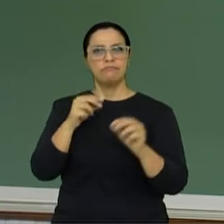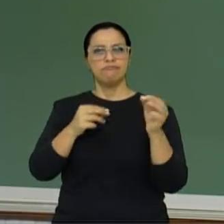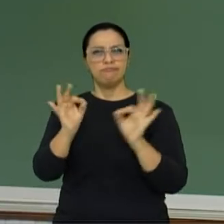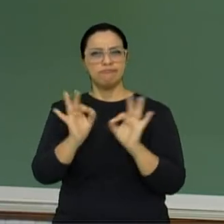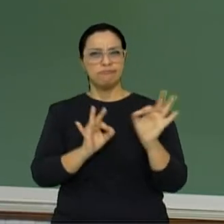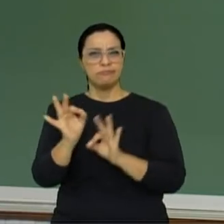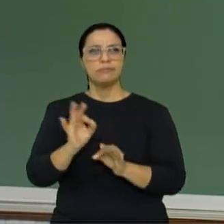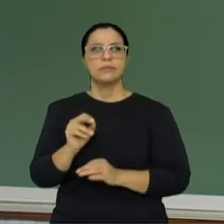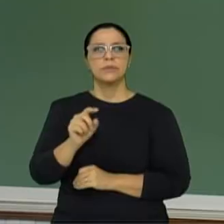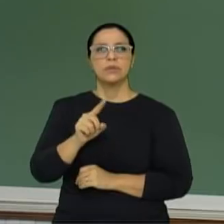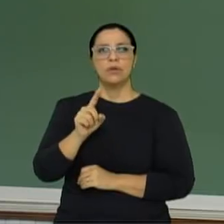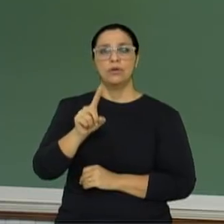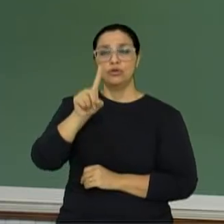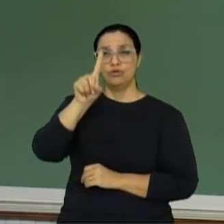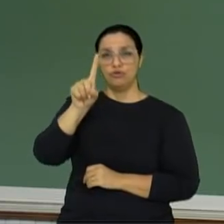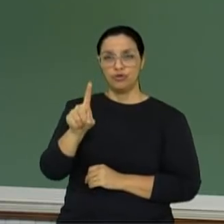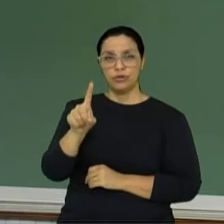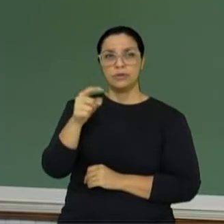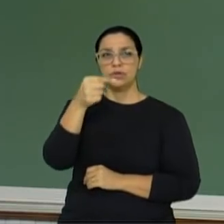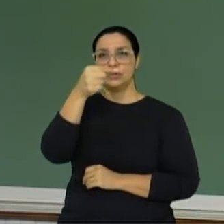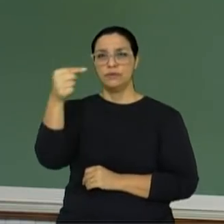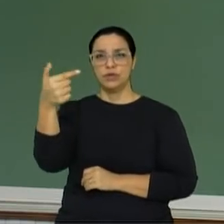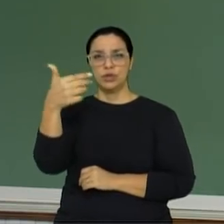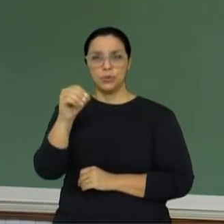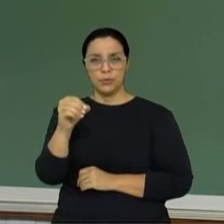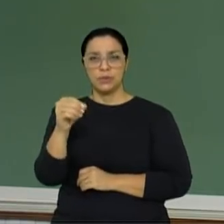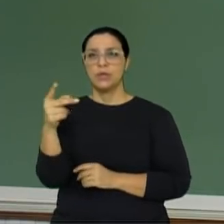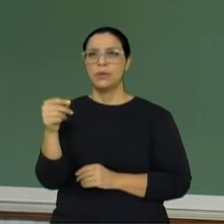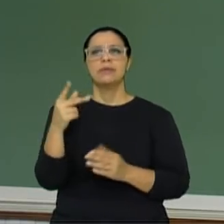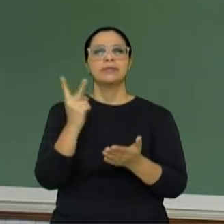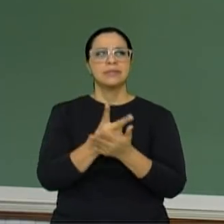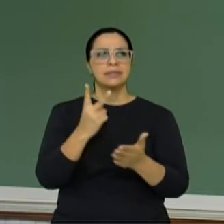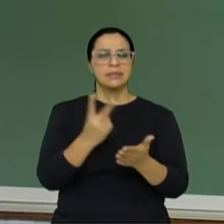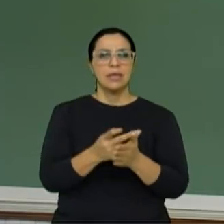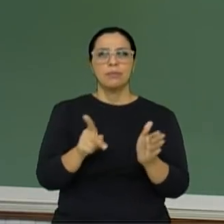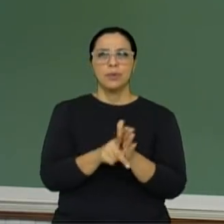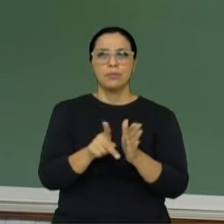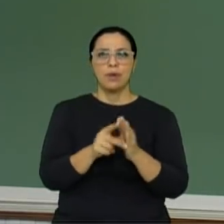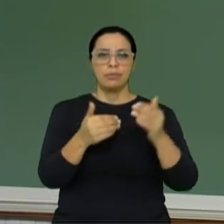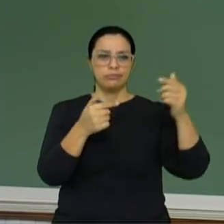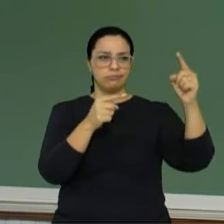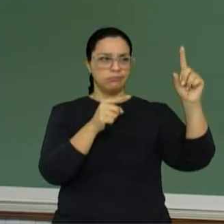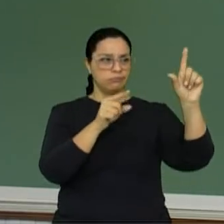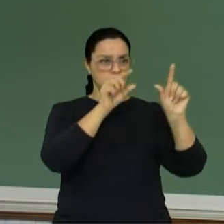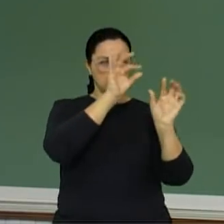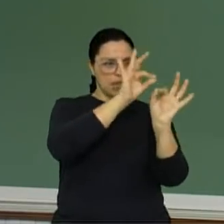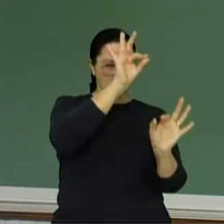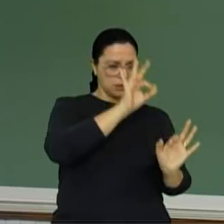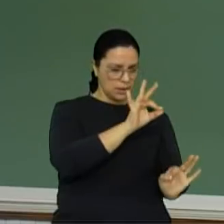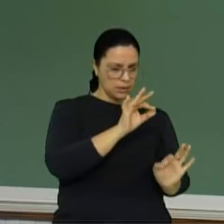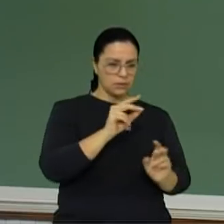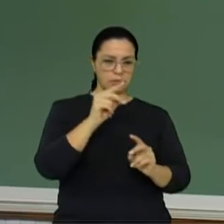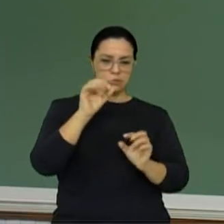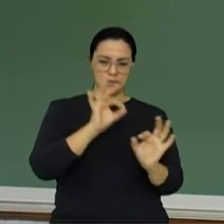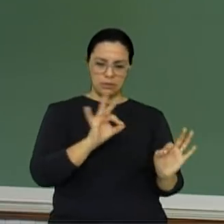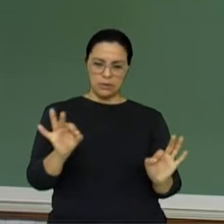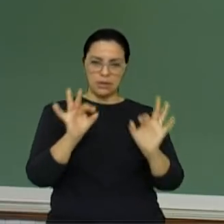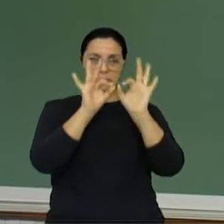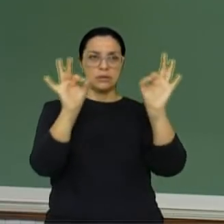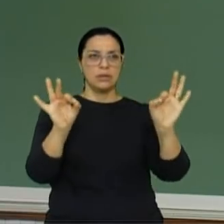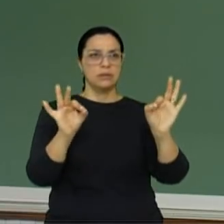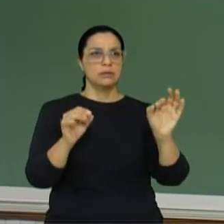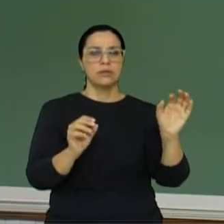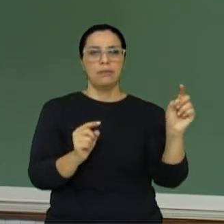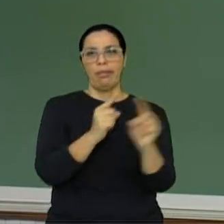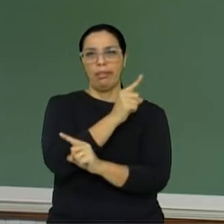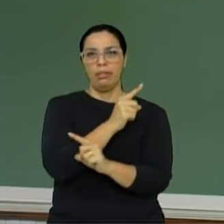proporção. Então, esse lado está para esse, assim como esse está para aquele. Perceba que eu sempre pego os lados correspondentes, tá? Eu nunca vou poder fazer isso aqui, ó. O X está para